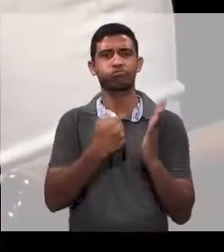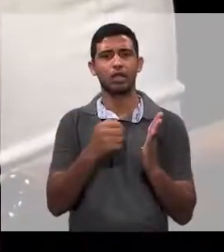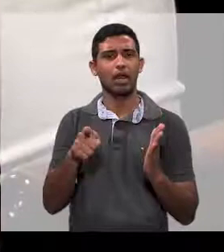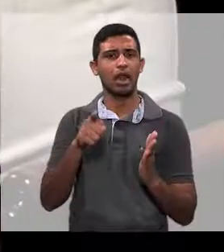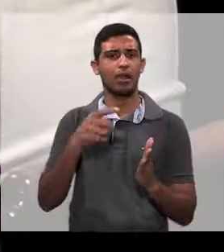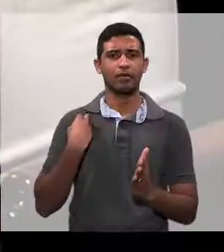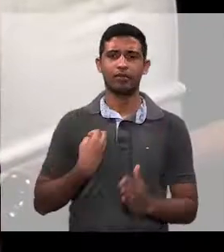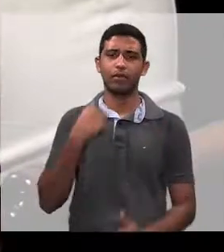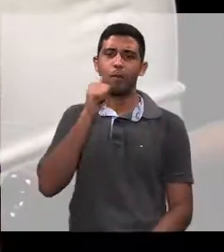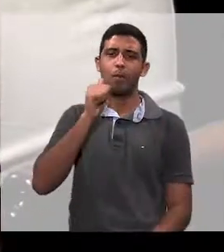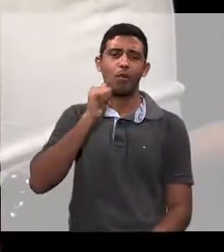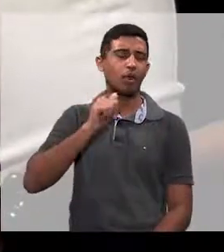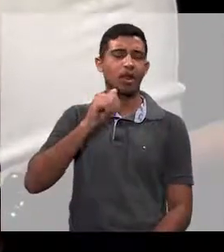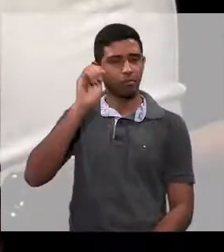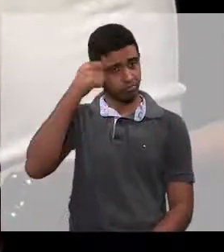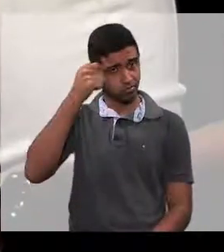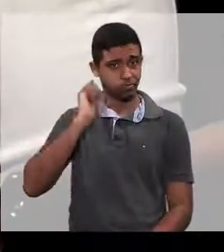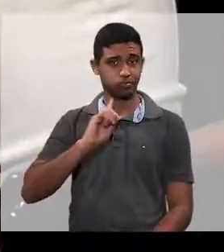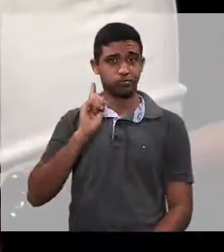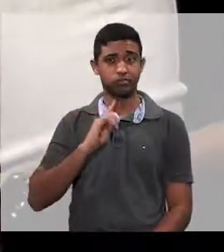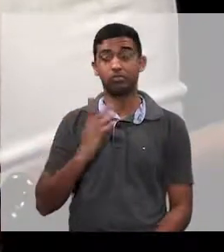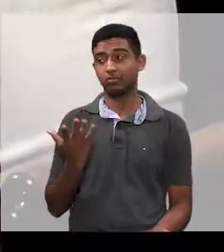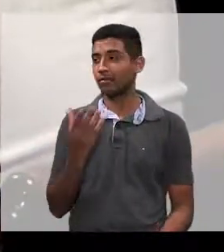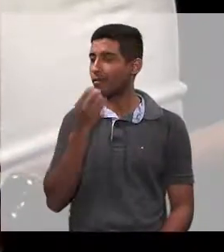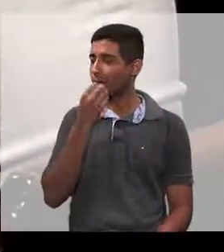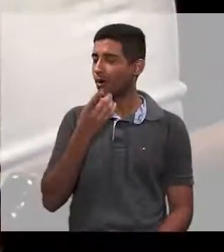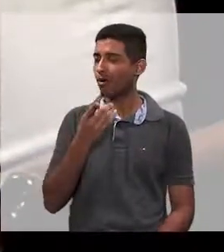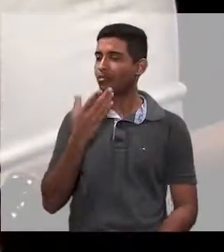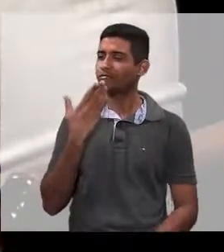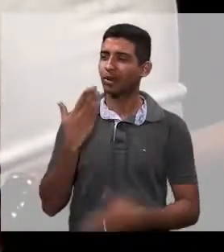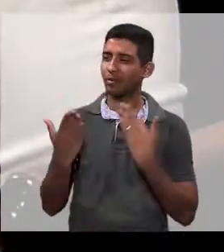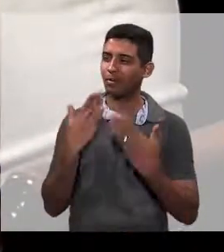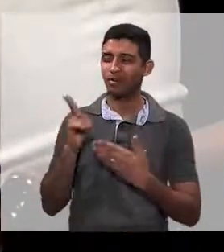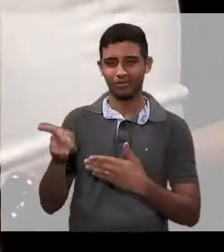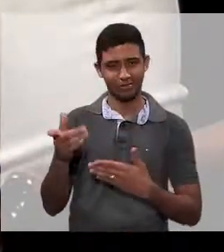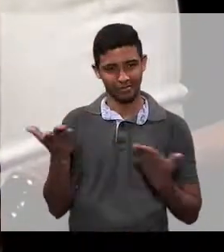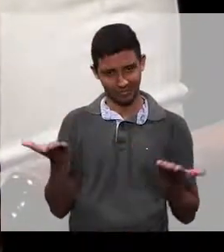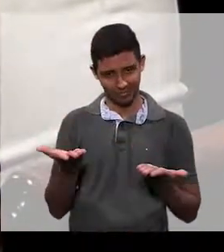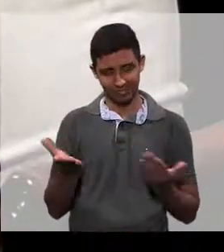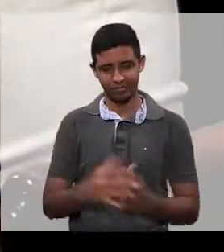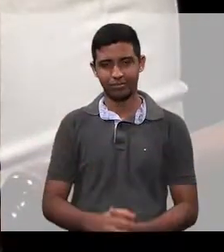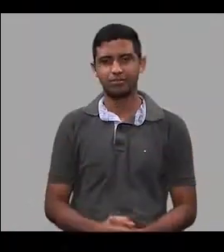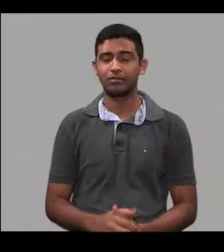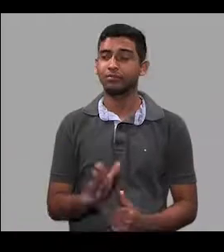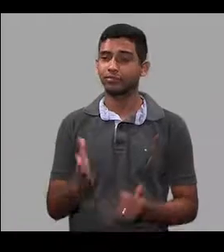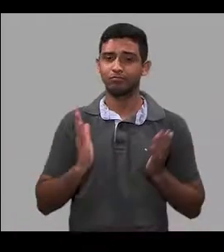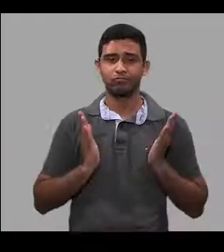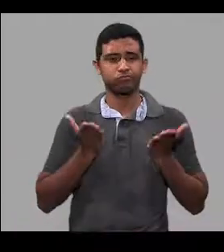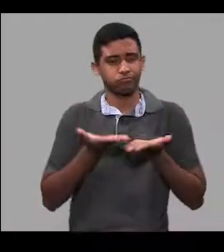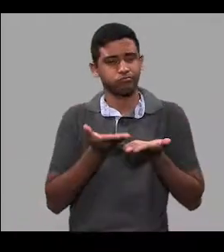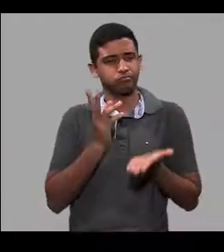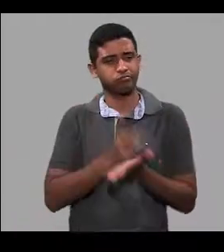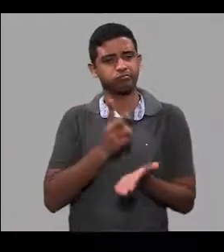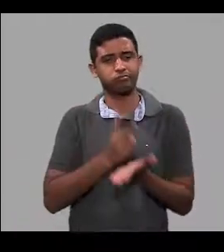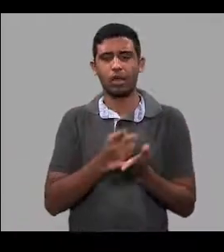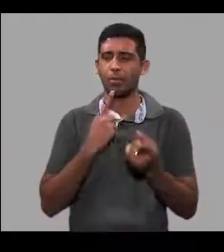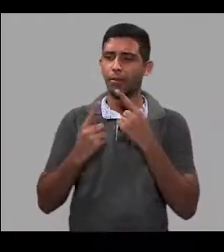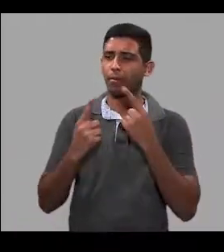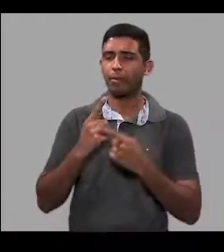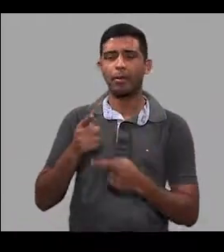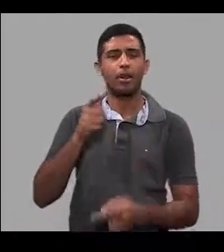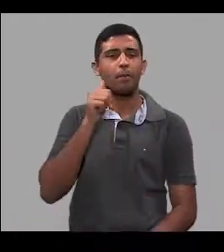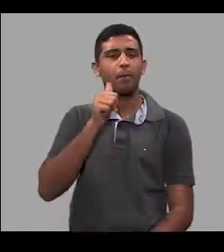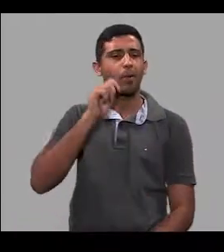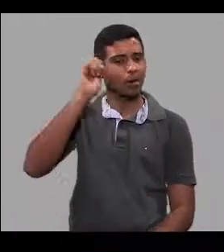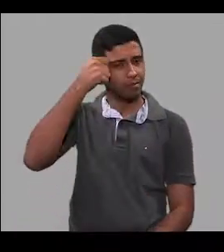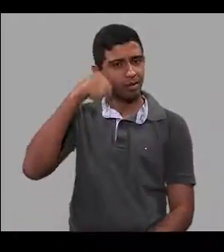na vida das mulheres negras fluminenses? Olha, Ricardo, bom conversar com você aqui, fazer essa conversa. O Fórum Permanente de Diálogo com